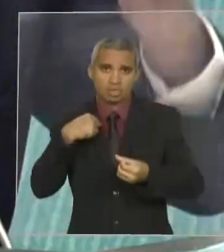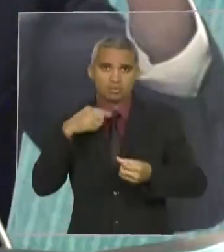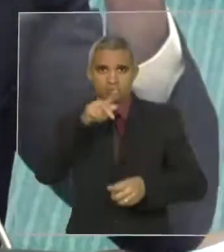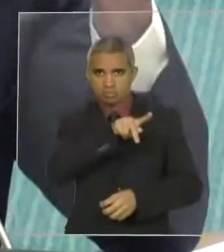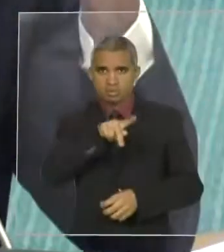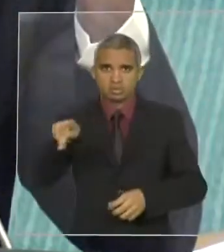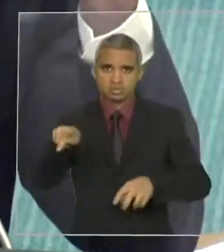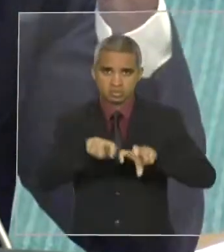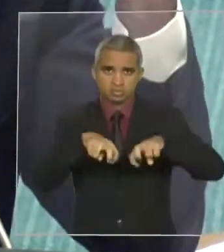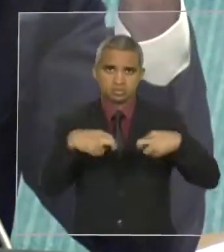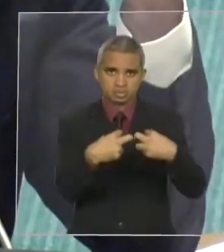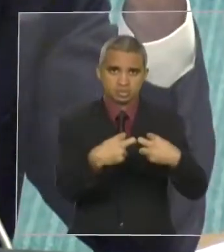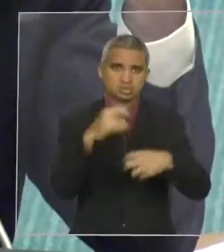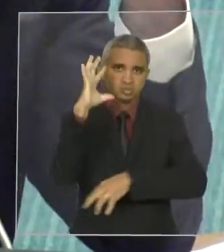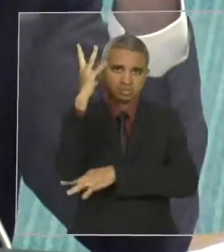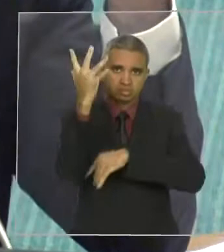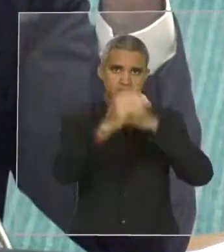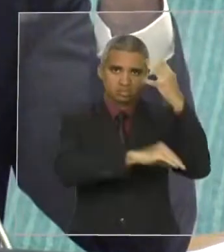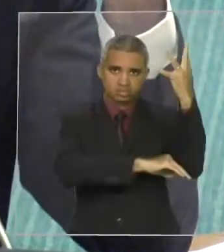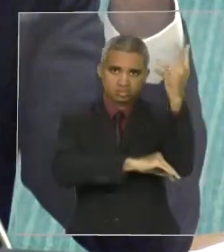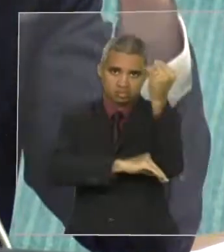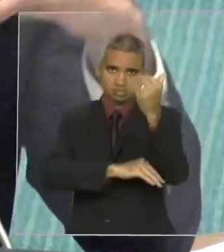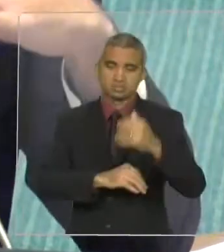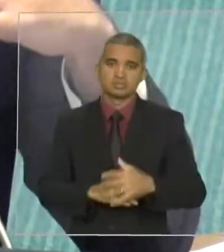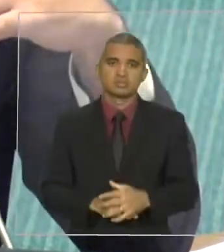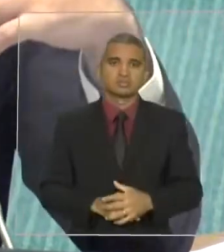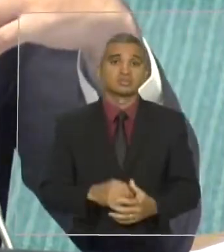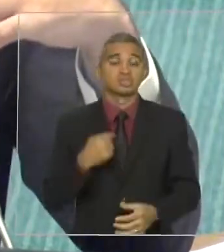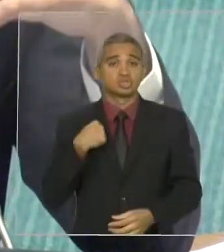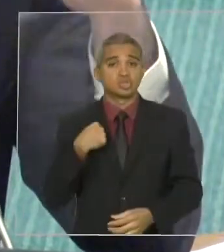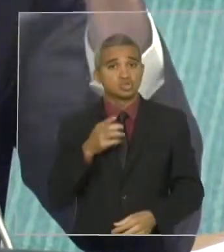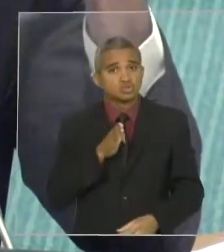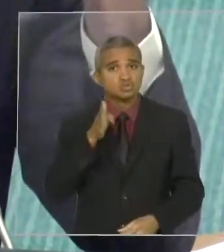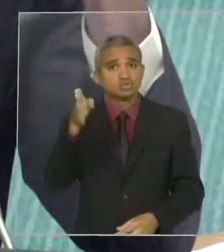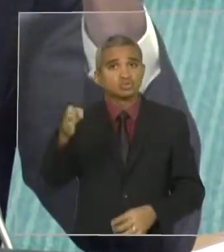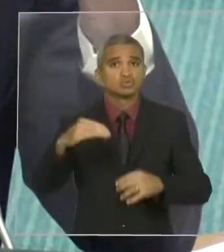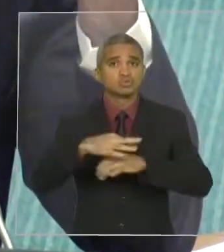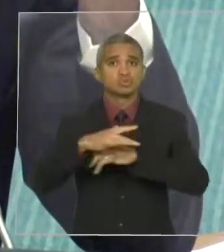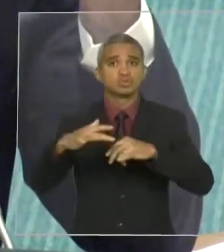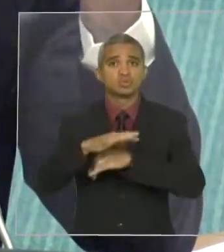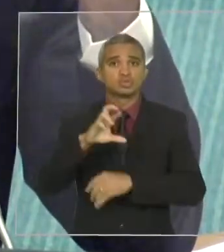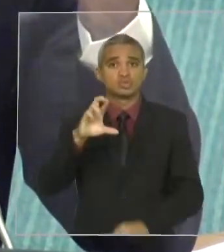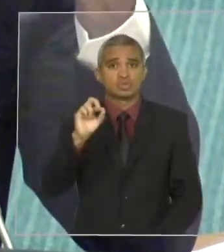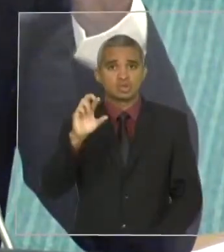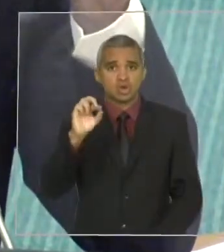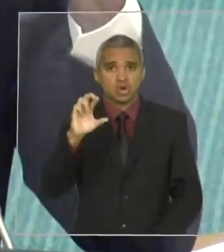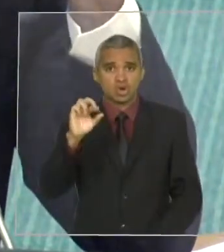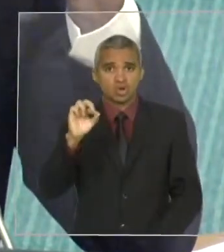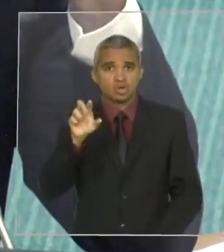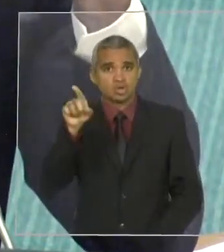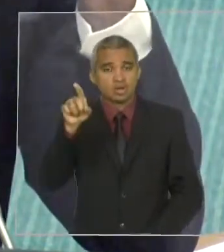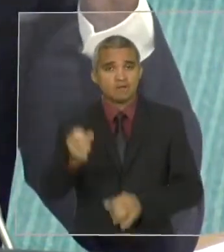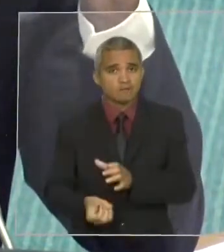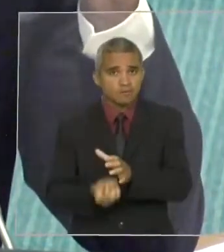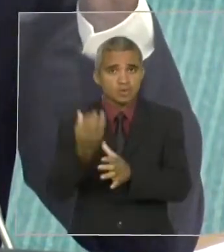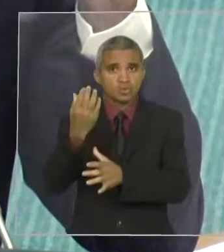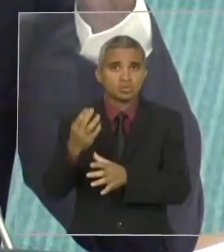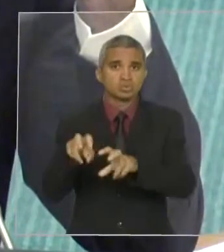e que eu participei em Codó, que se eu não me engano, a criação do Comitê das Bacias do